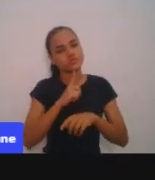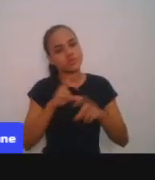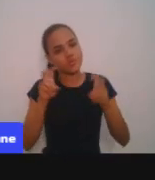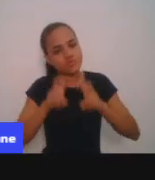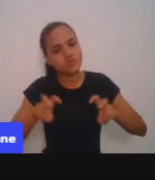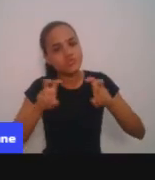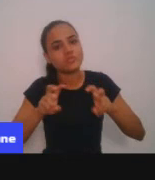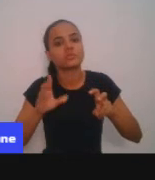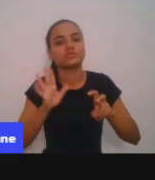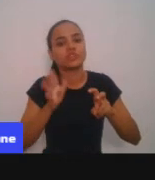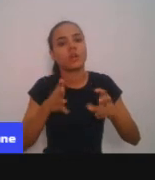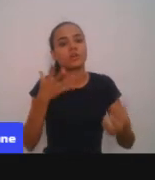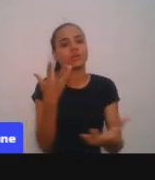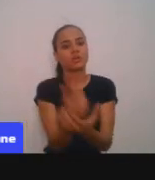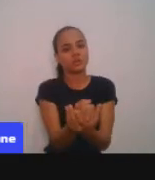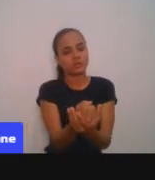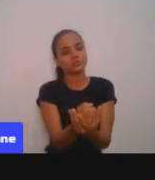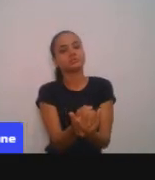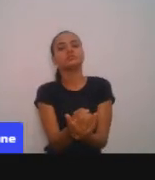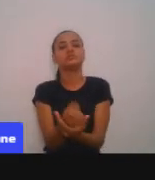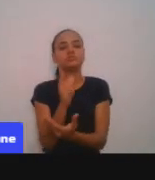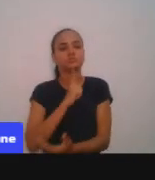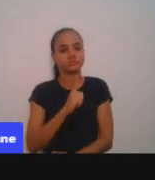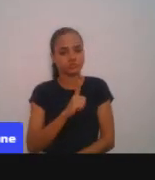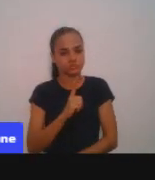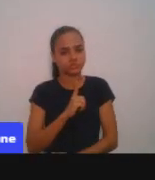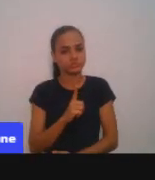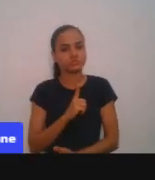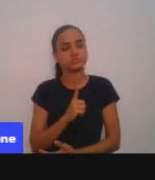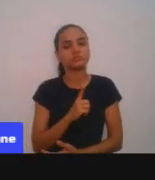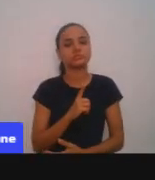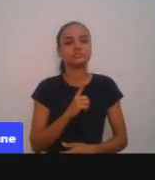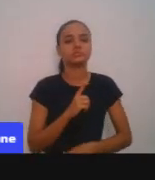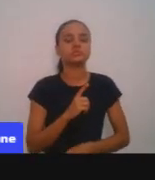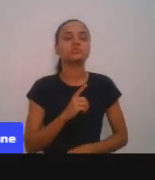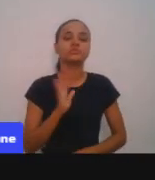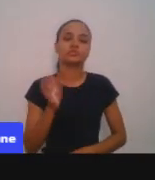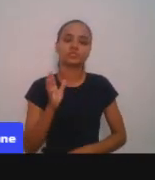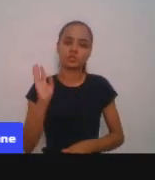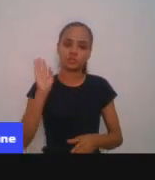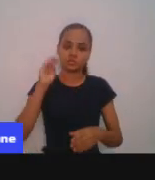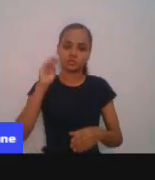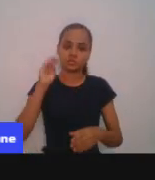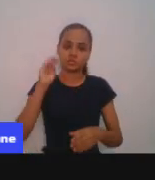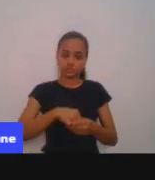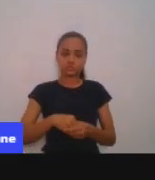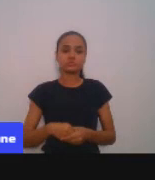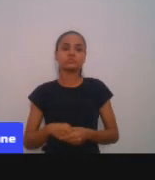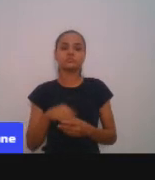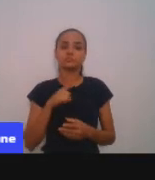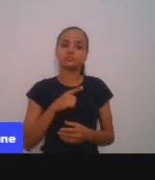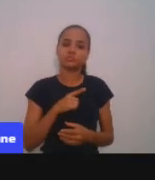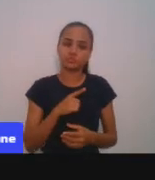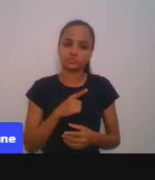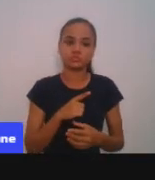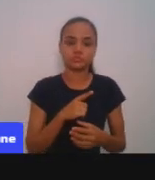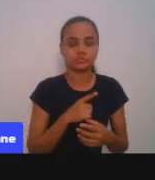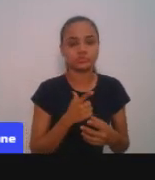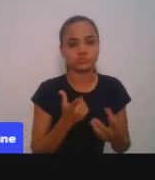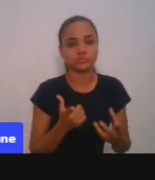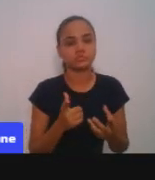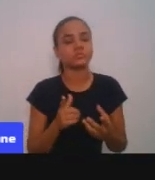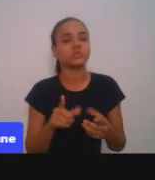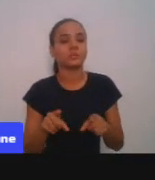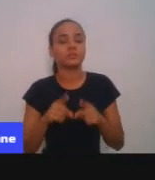instalado, você não consegue, porque ele faz parte do pacote do Office. Os outros aplicativos até agora, todos eles têm a versão